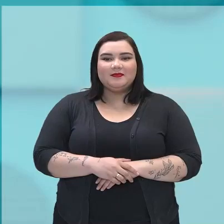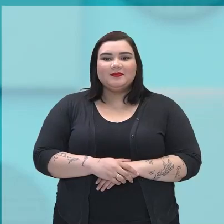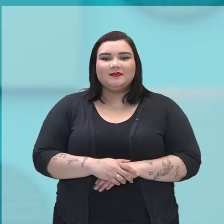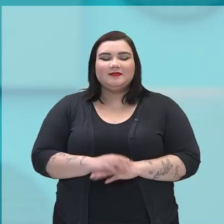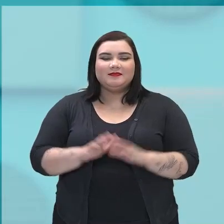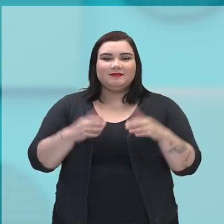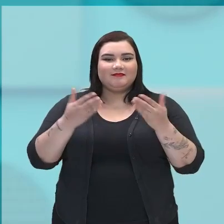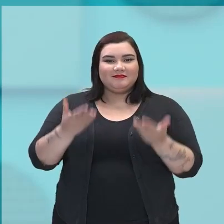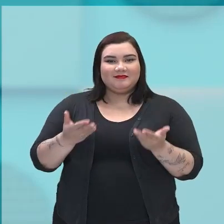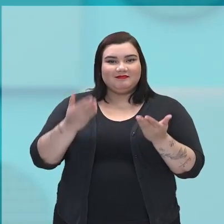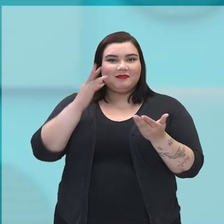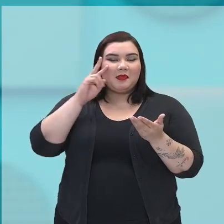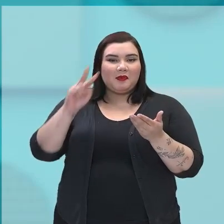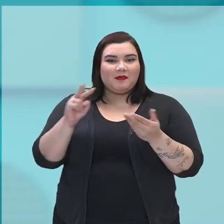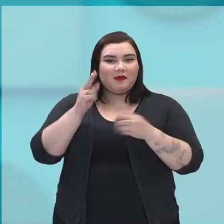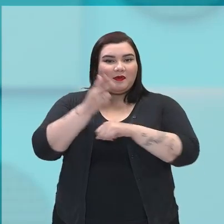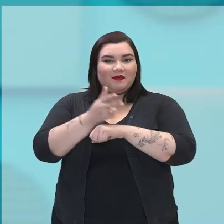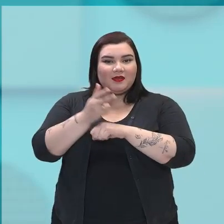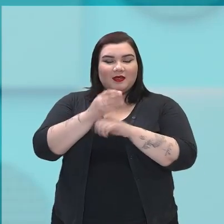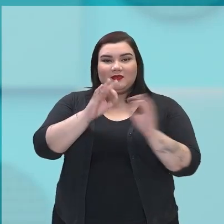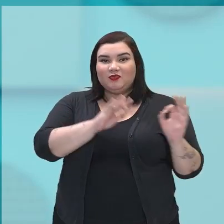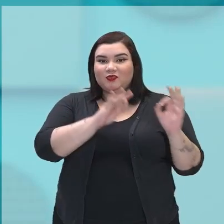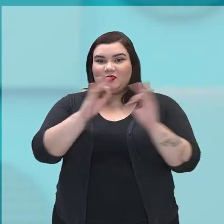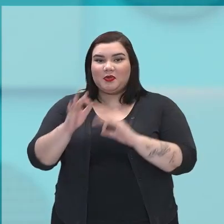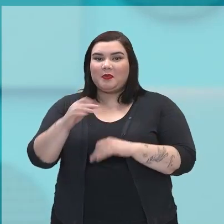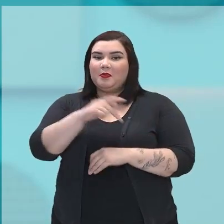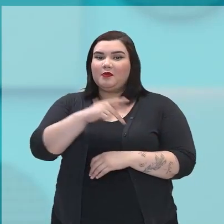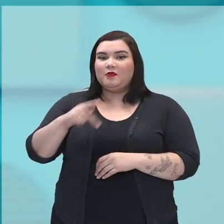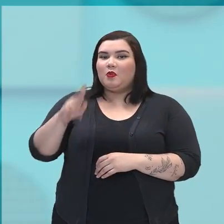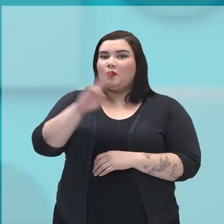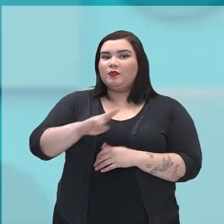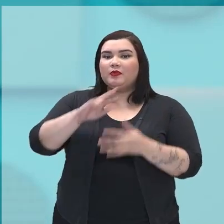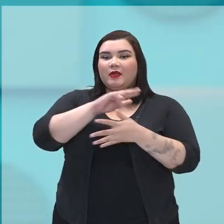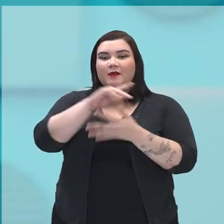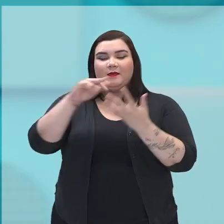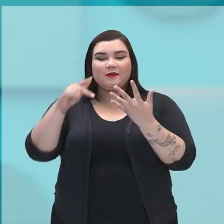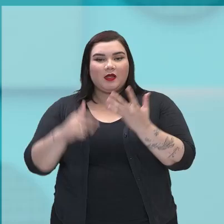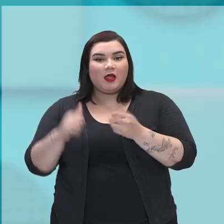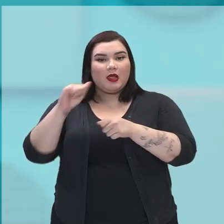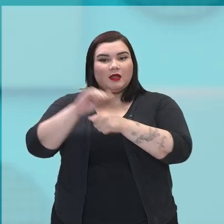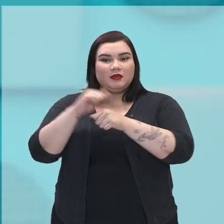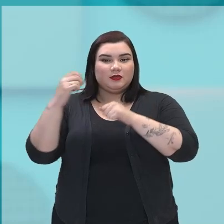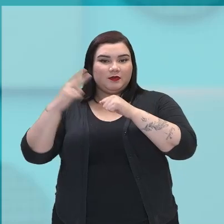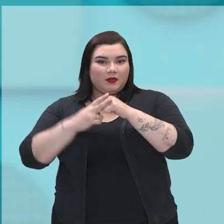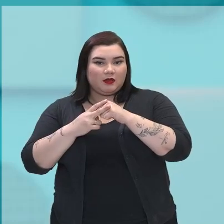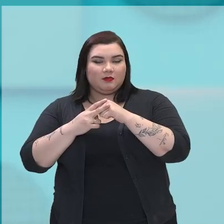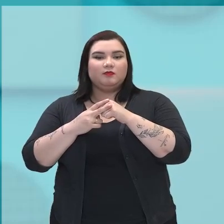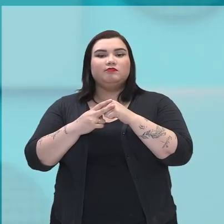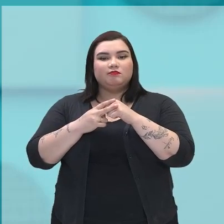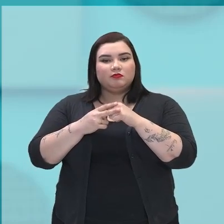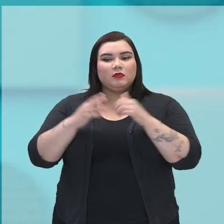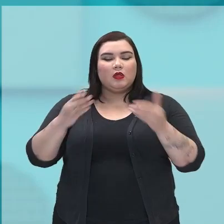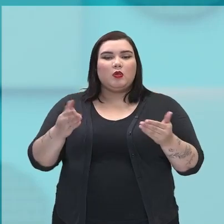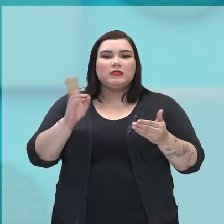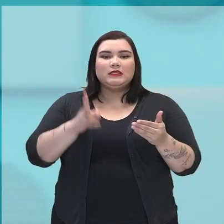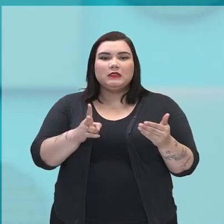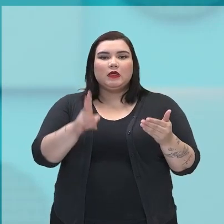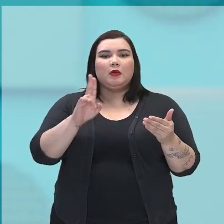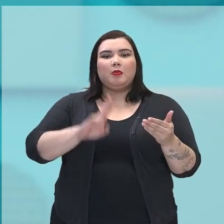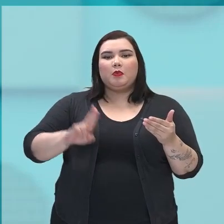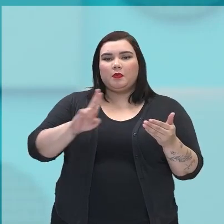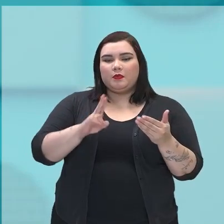Então, vocês viram aí a professora utilizando vários advérbios de frequência que nós vimos aqui na nossa